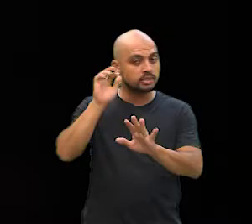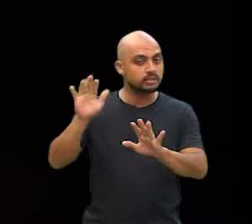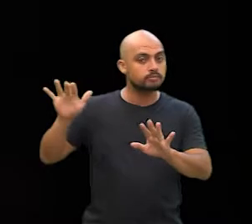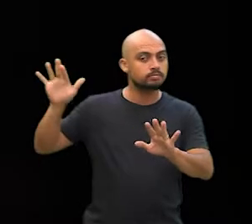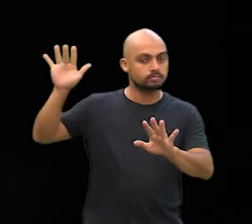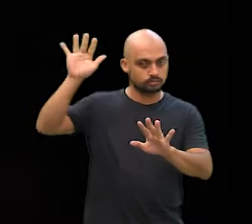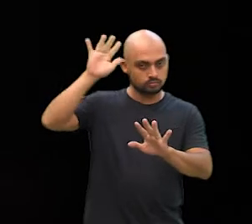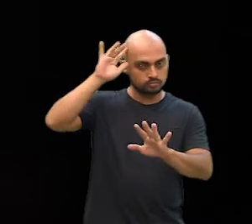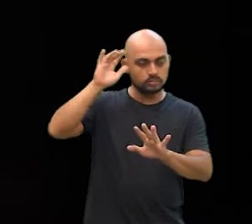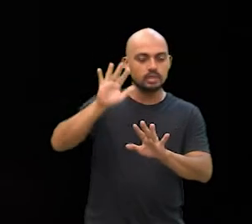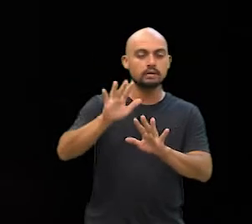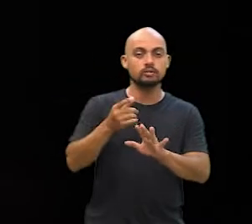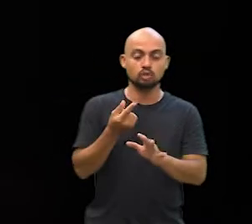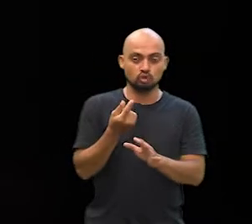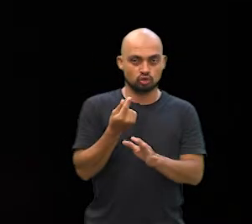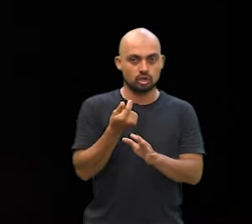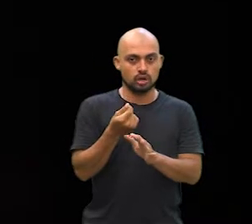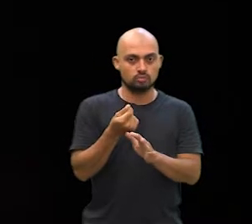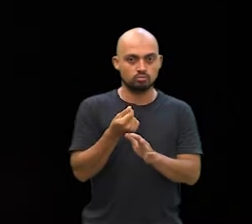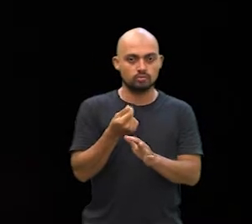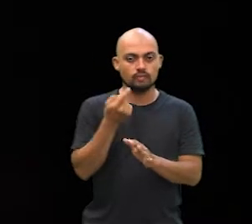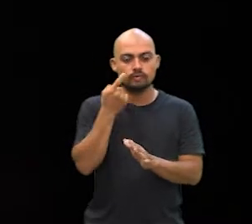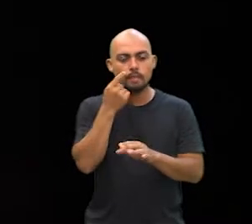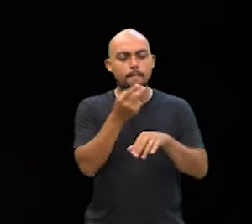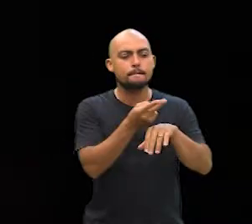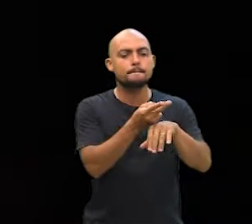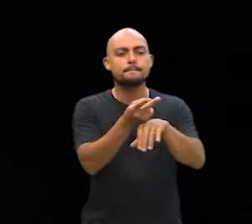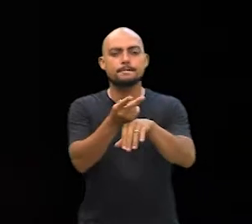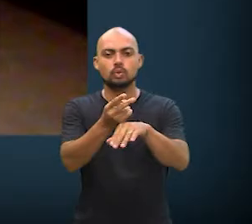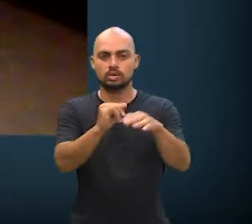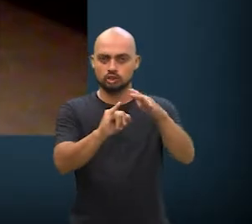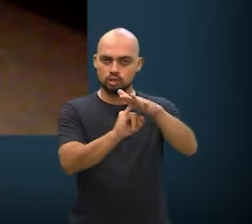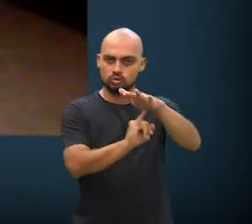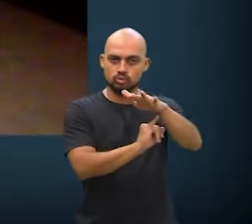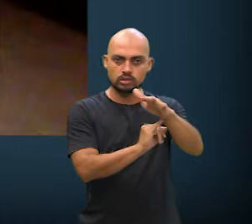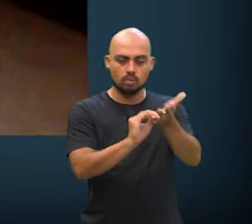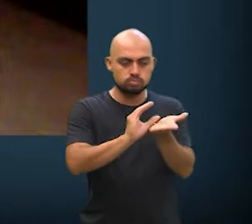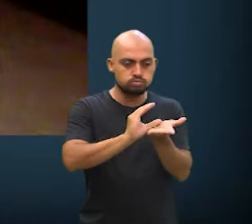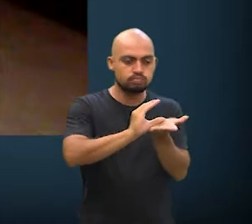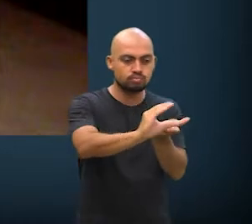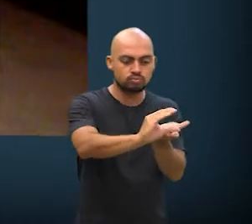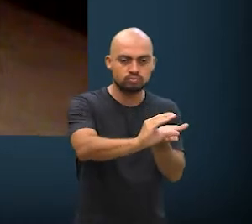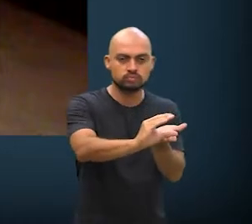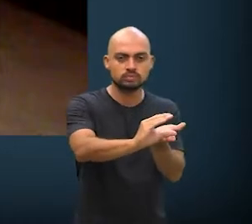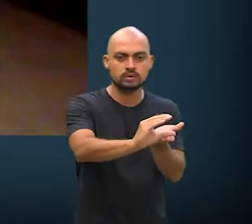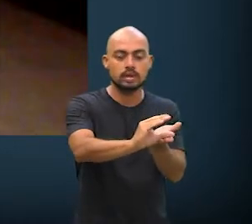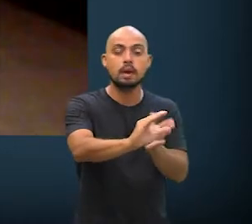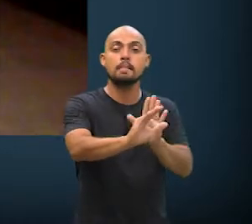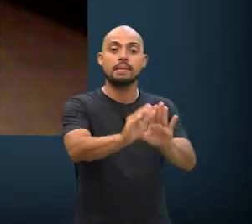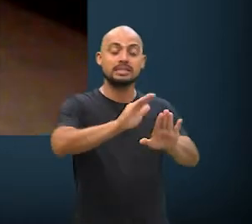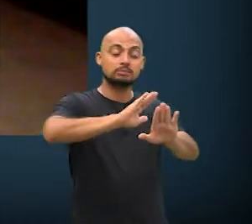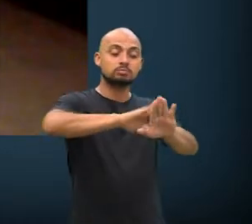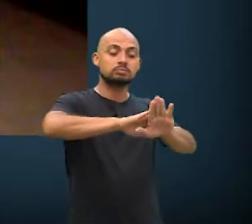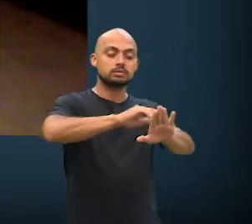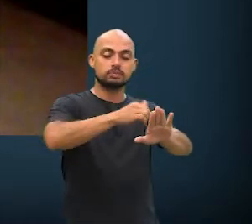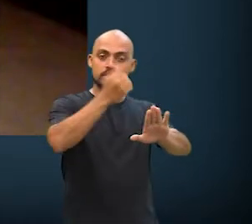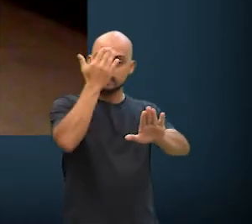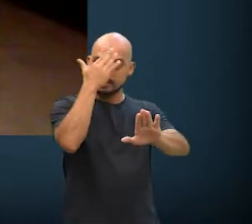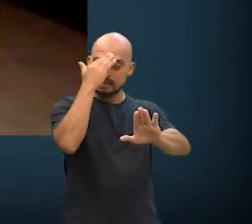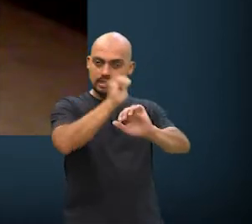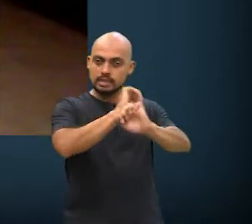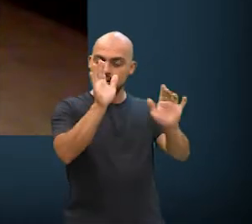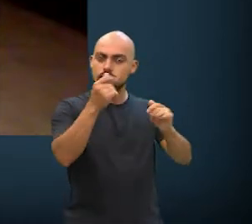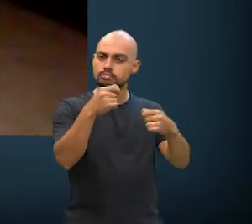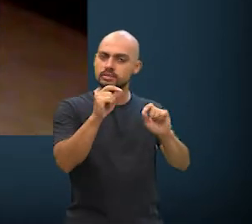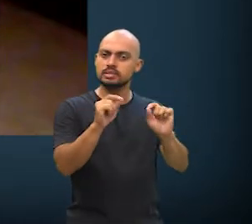aplicação e você vai procurar alguma instituição financeira para fazer essa aplicação. Você precisa entender sobre o mercado, basicamente, para você tirar algum